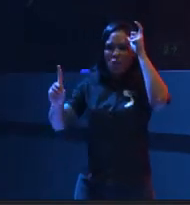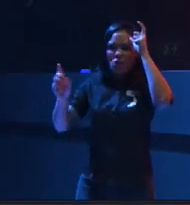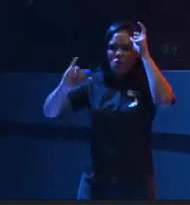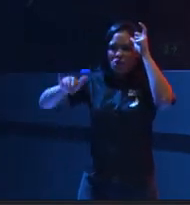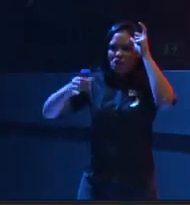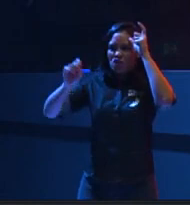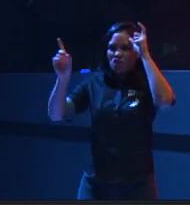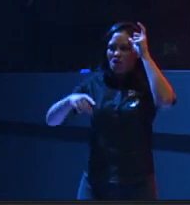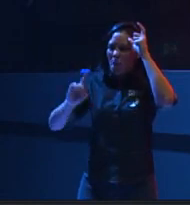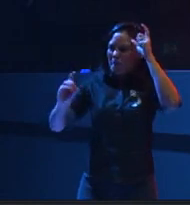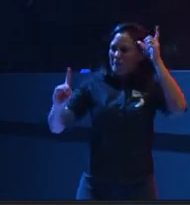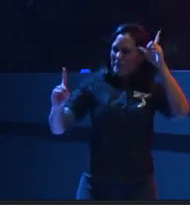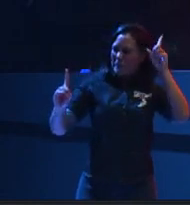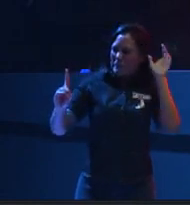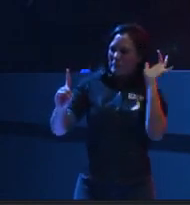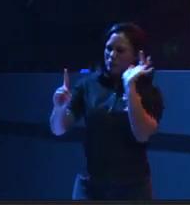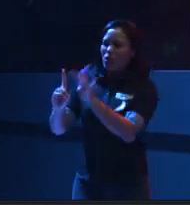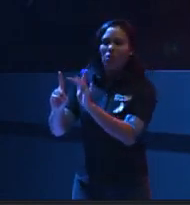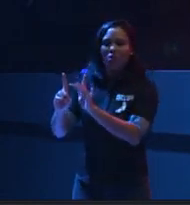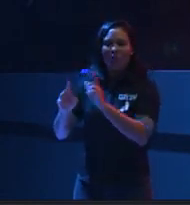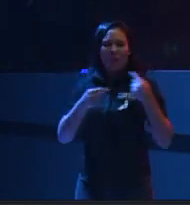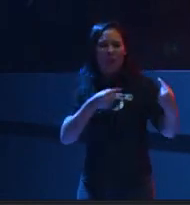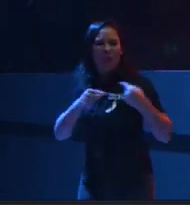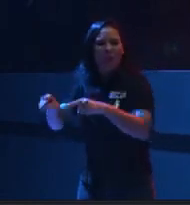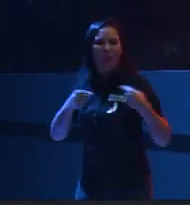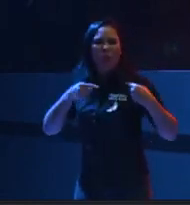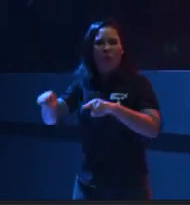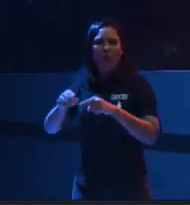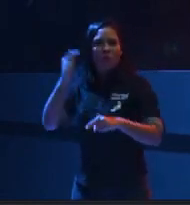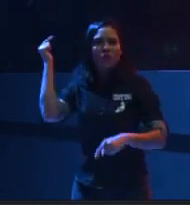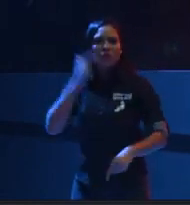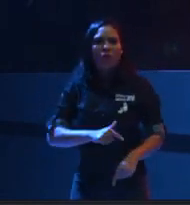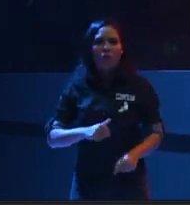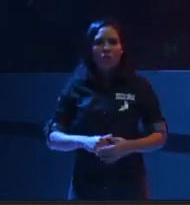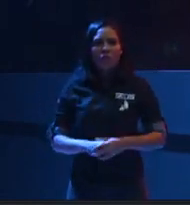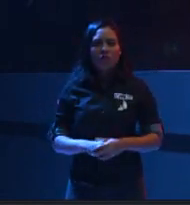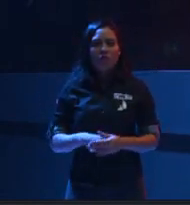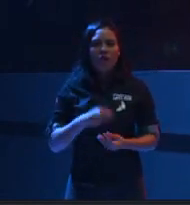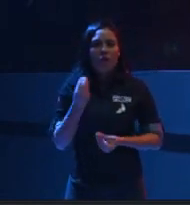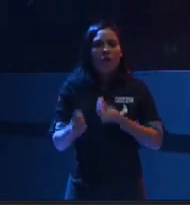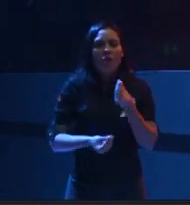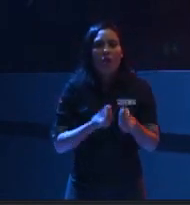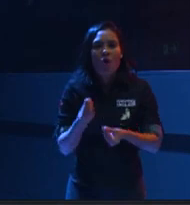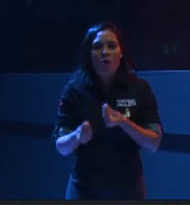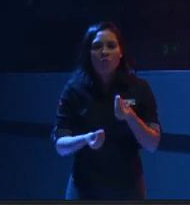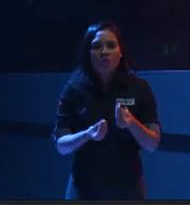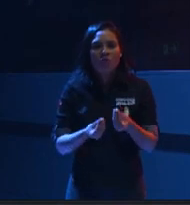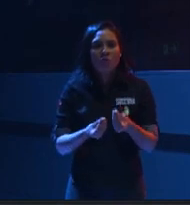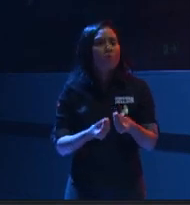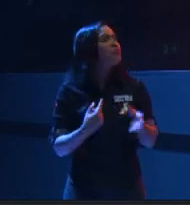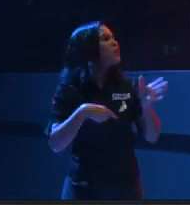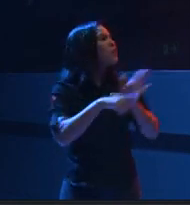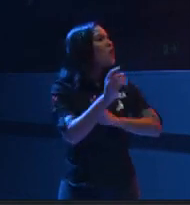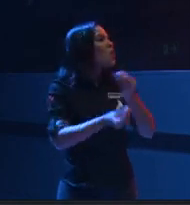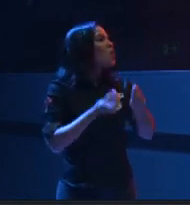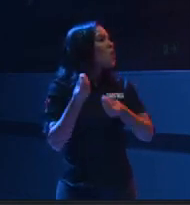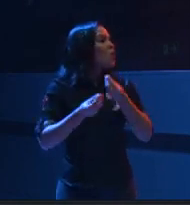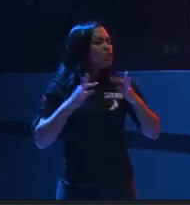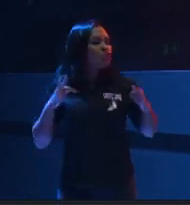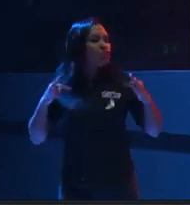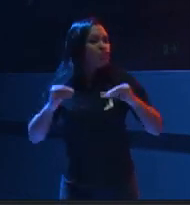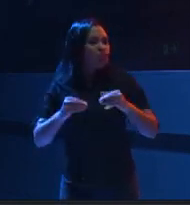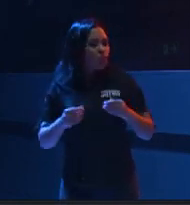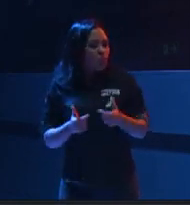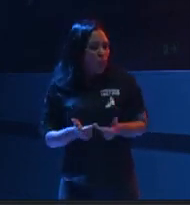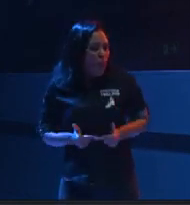um de uma pessoa falou para mim como é que alguém vai perder sendo o homem mais rico perdeu todo mundo dia e eu disse para ele pergunta para o povo do Japão